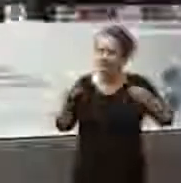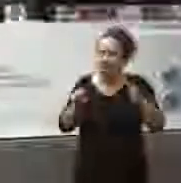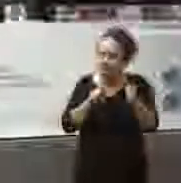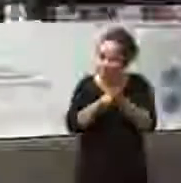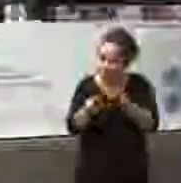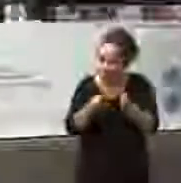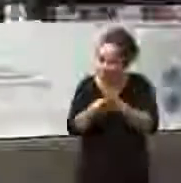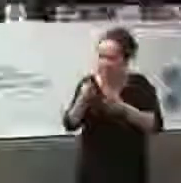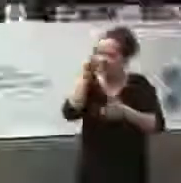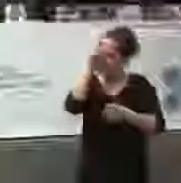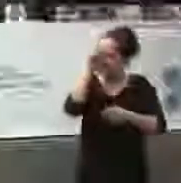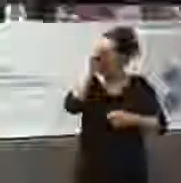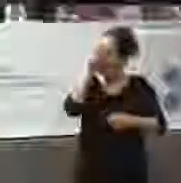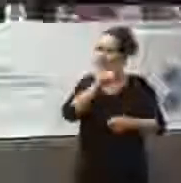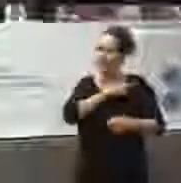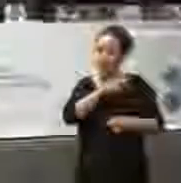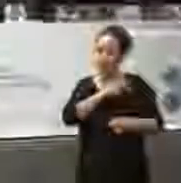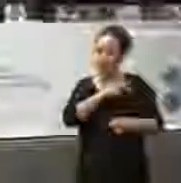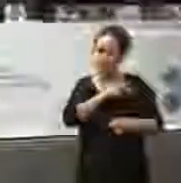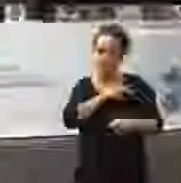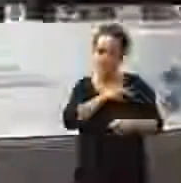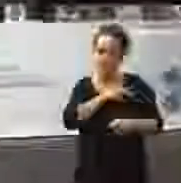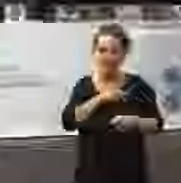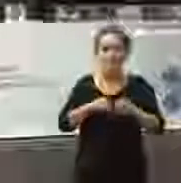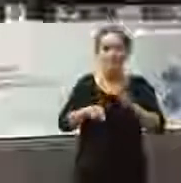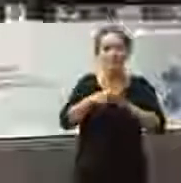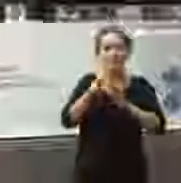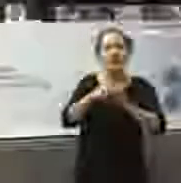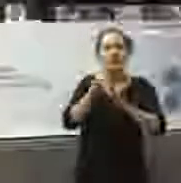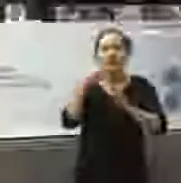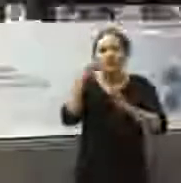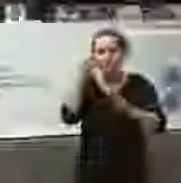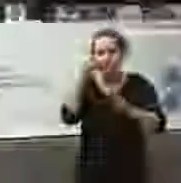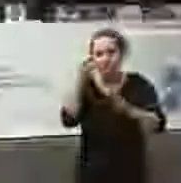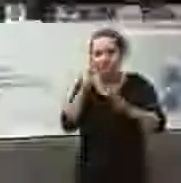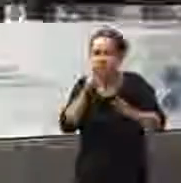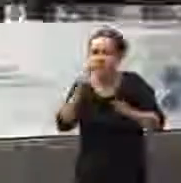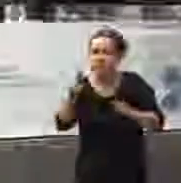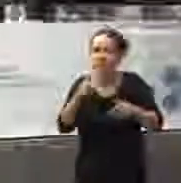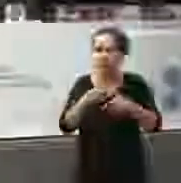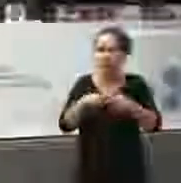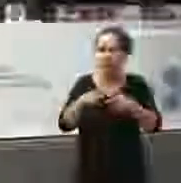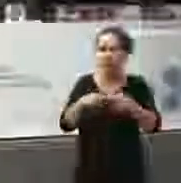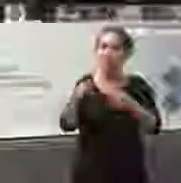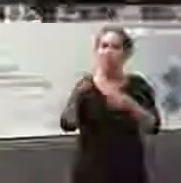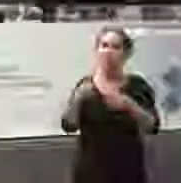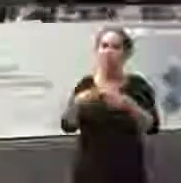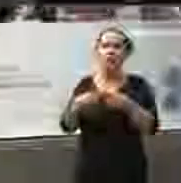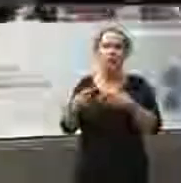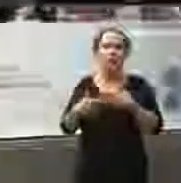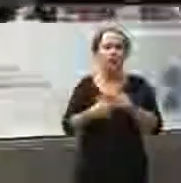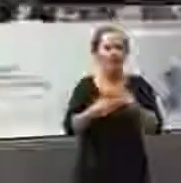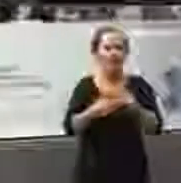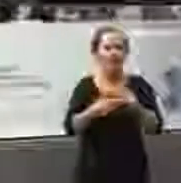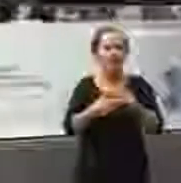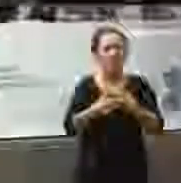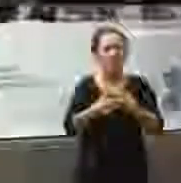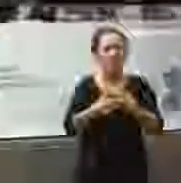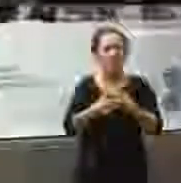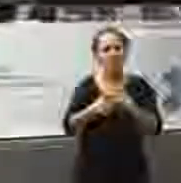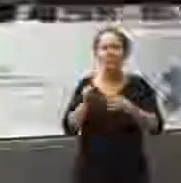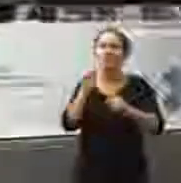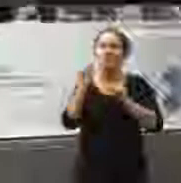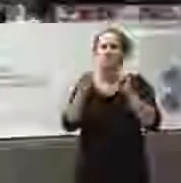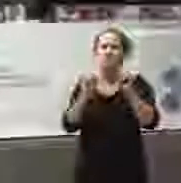para a regulação porque a regulação ela vai tentar resolver esse problema porque qual é o papel da regulação o que é